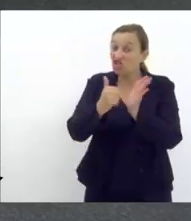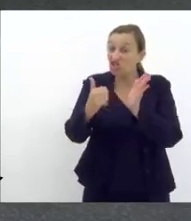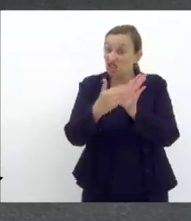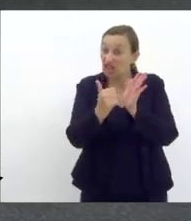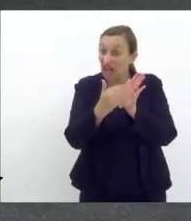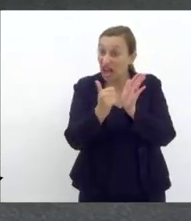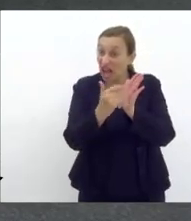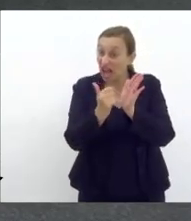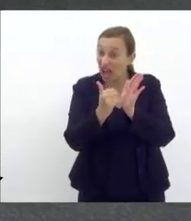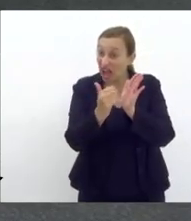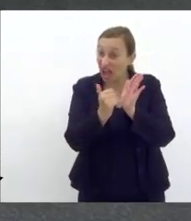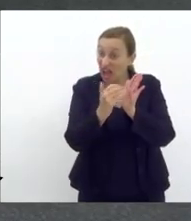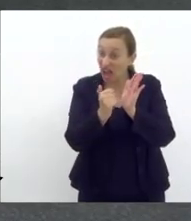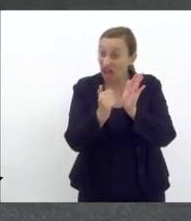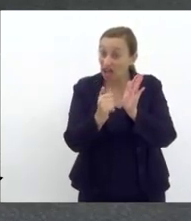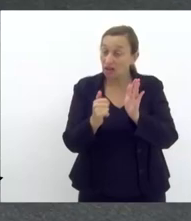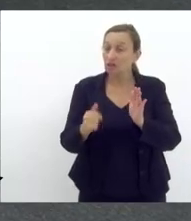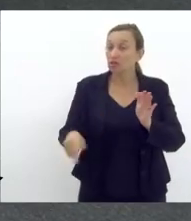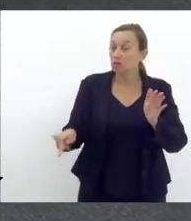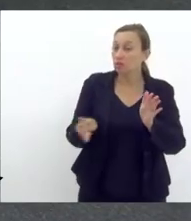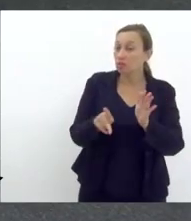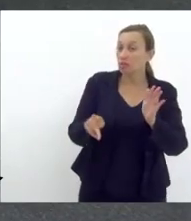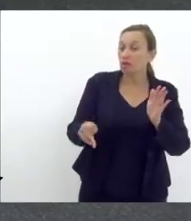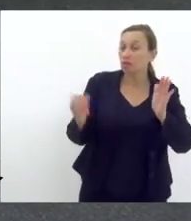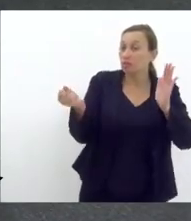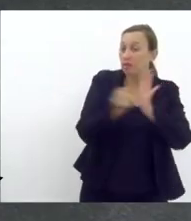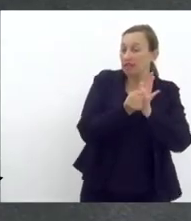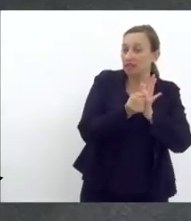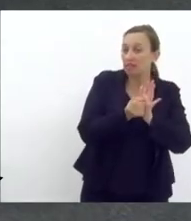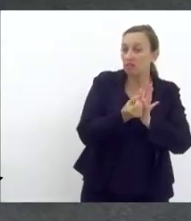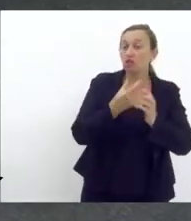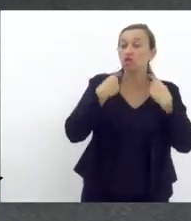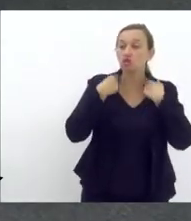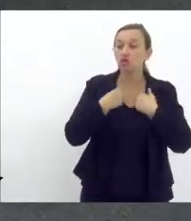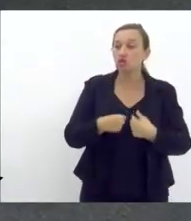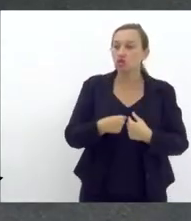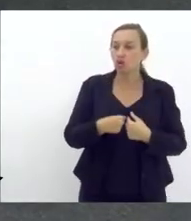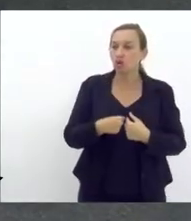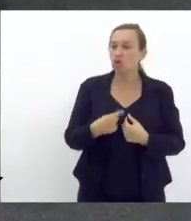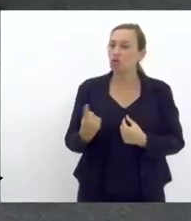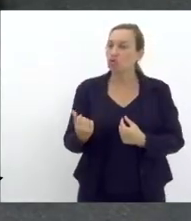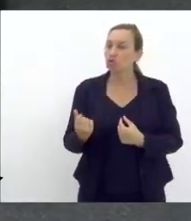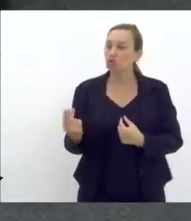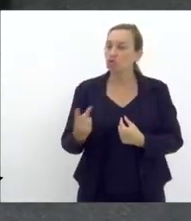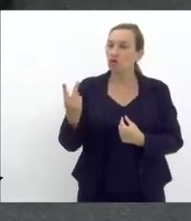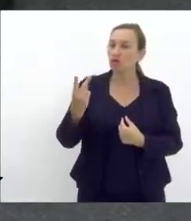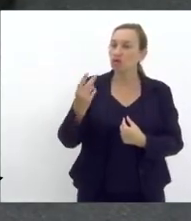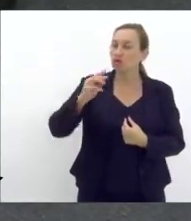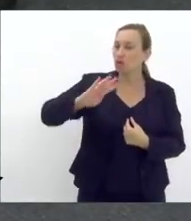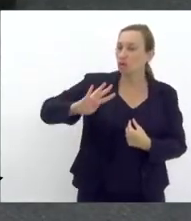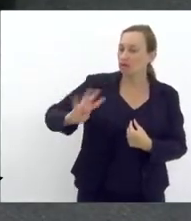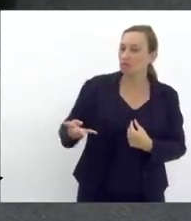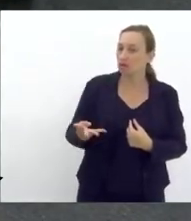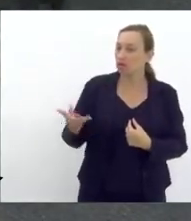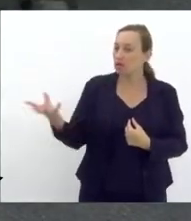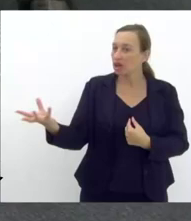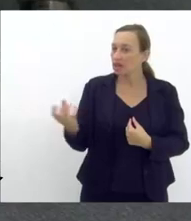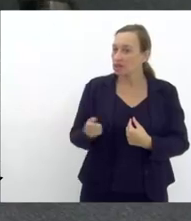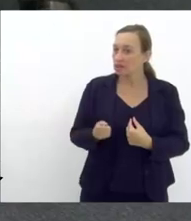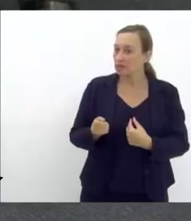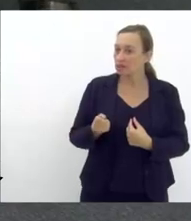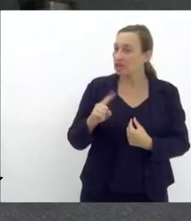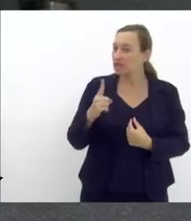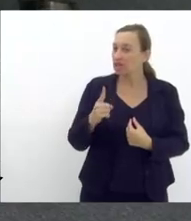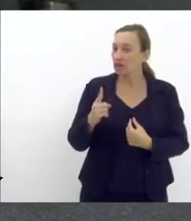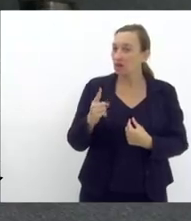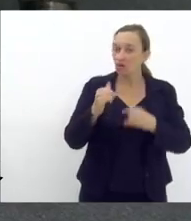do Acervo do patrimônio joia no valor de 4 bilhões recebida e